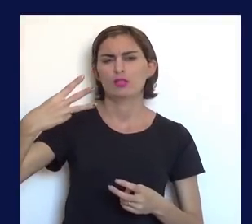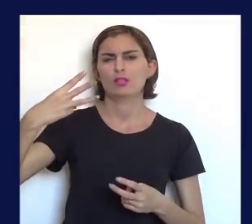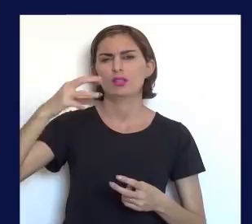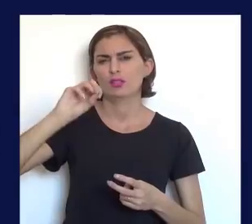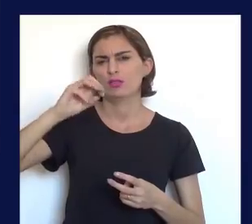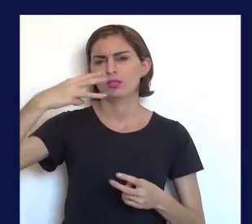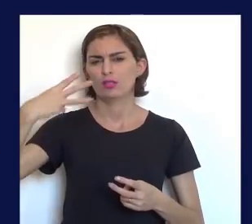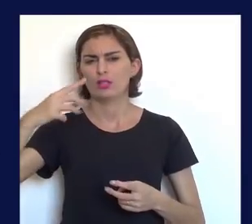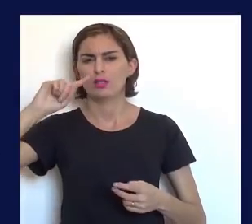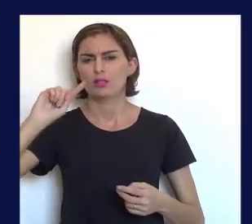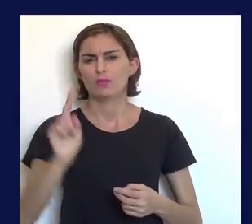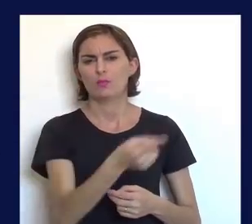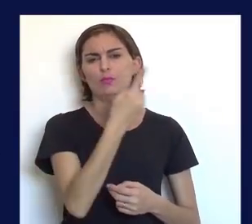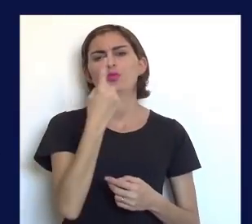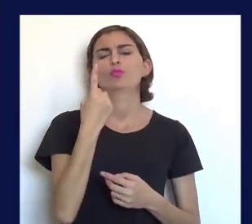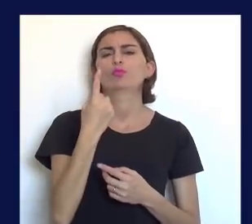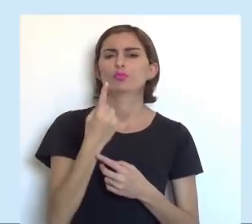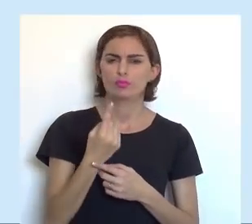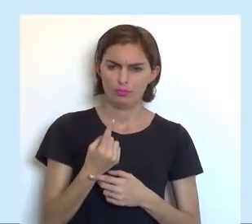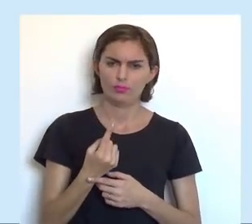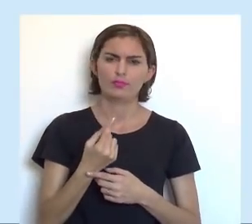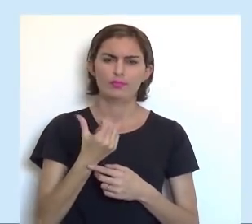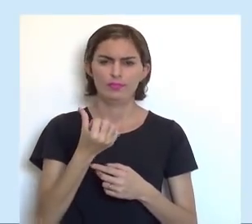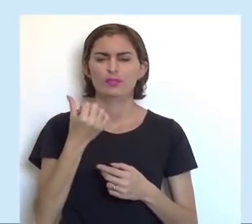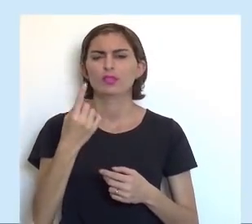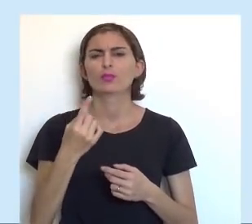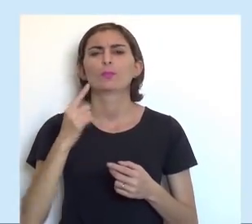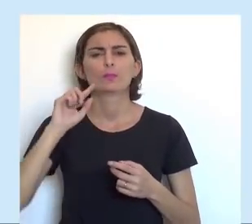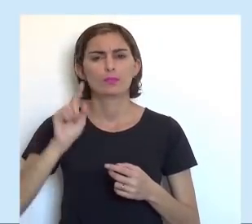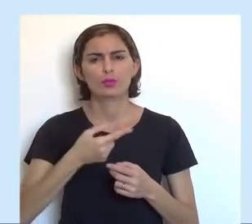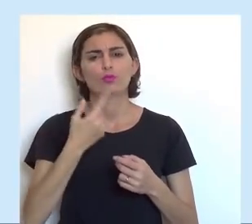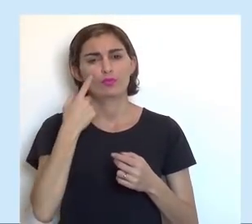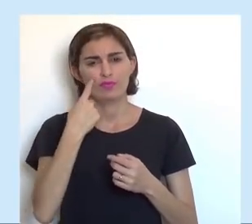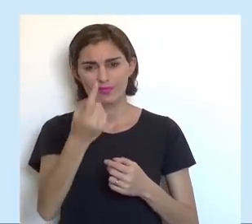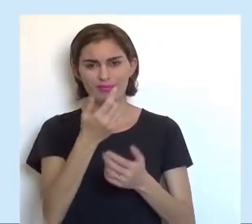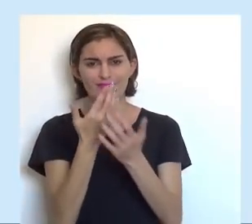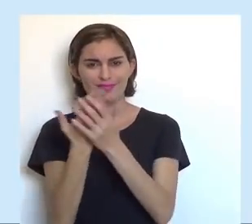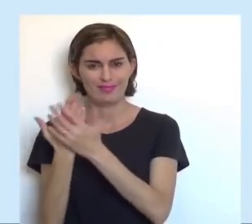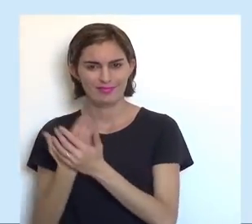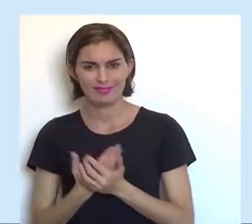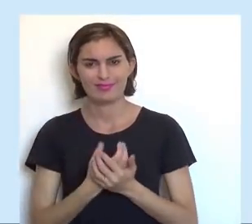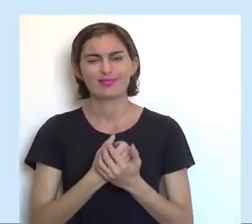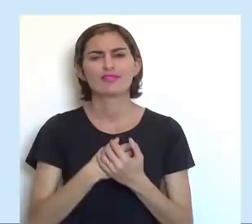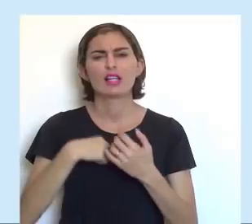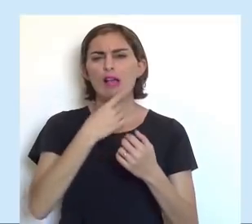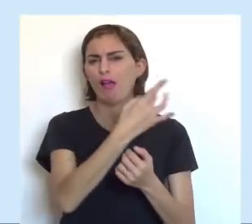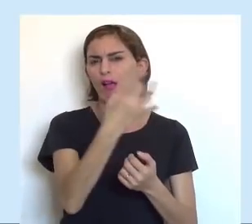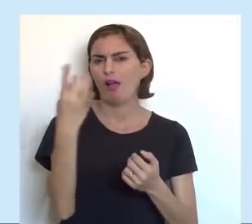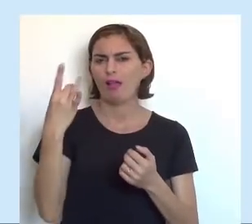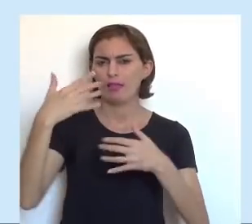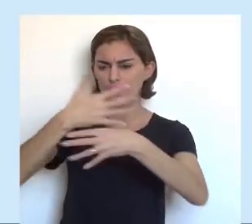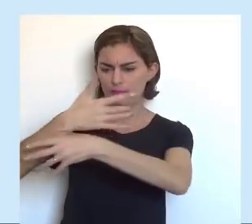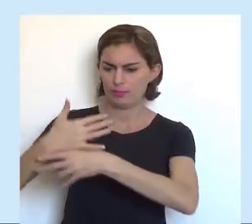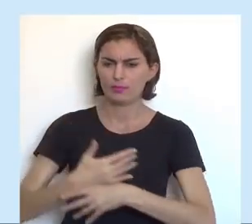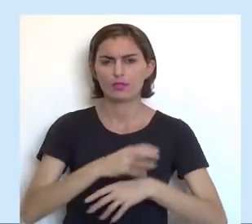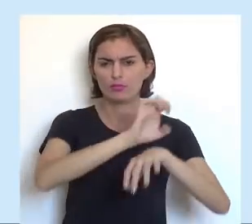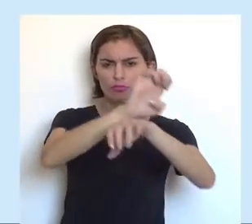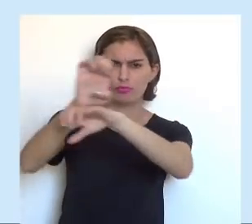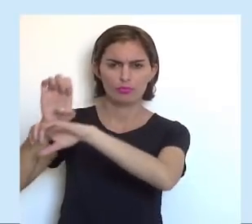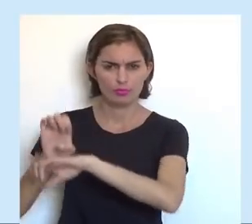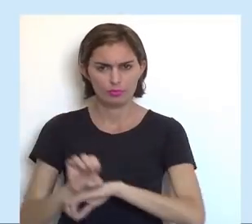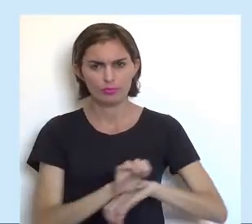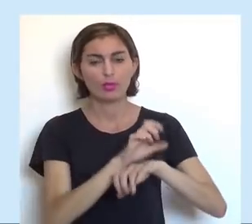1.303.000 unidades de pneus inservíveis. Então, amigos estudantes, vocês viram na tela que cada cidade,